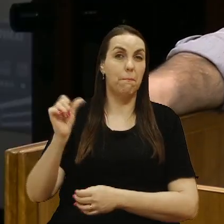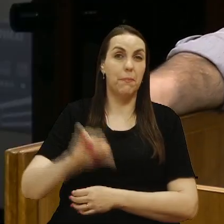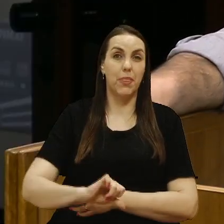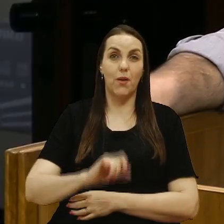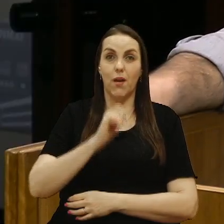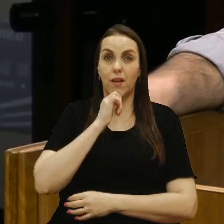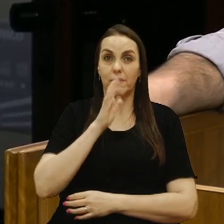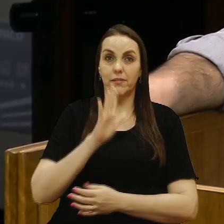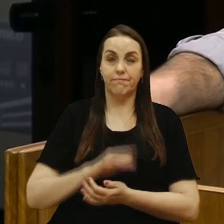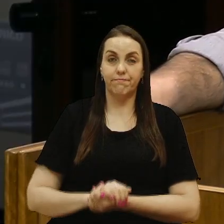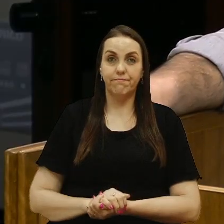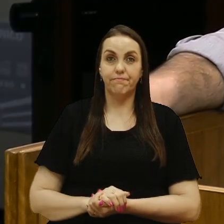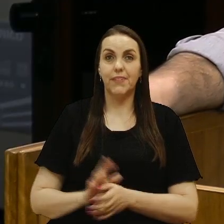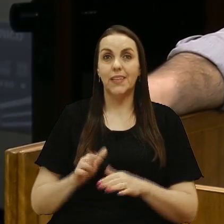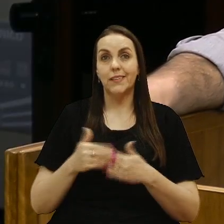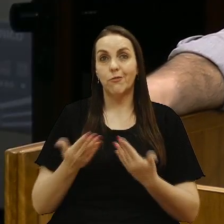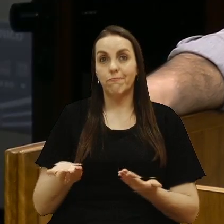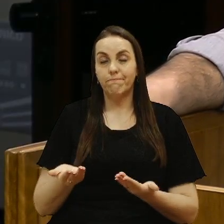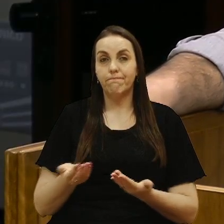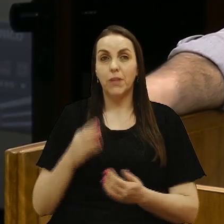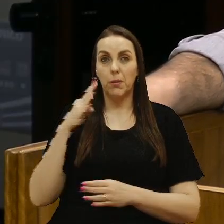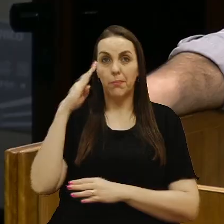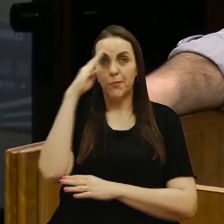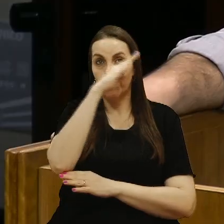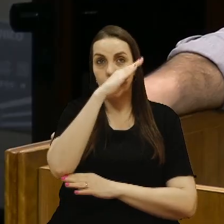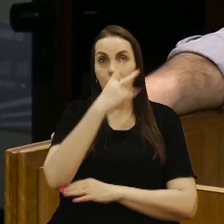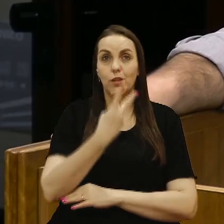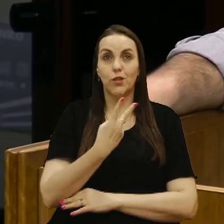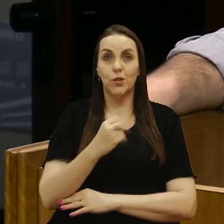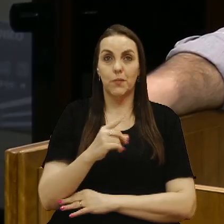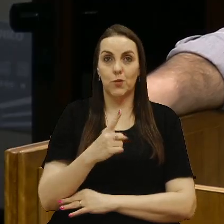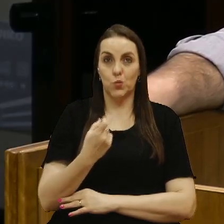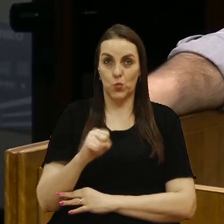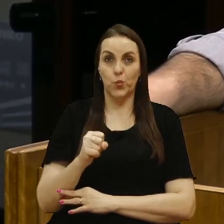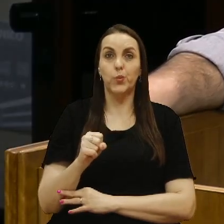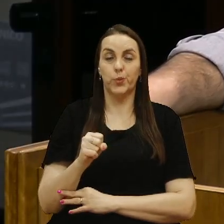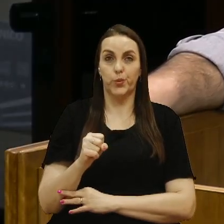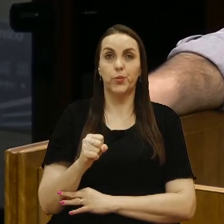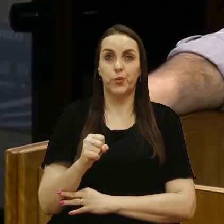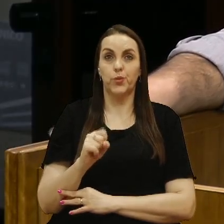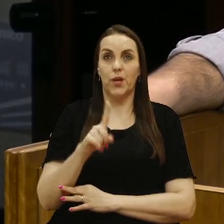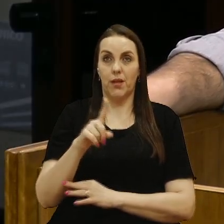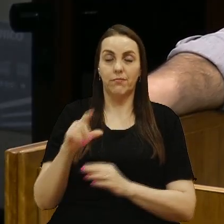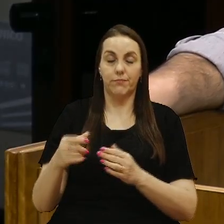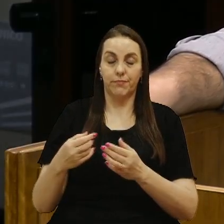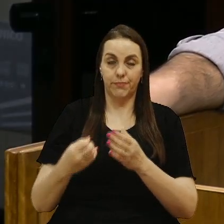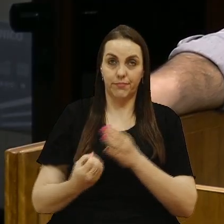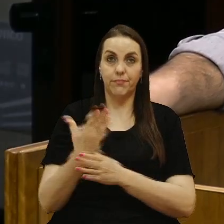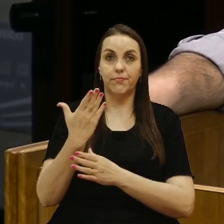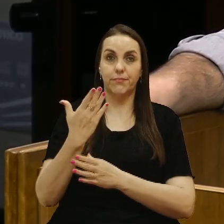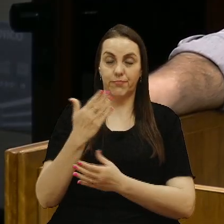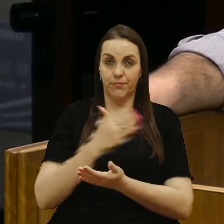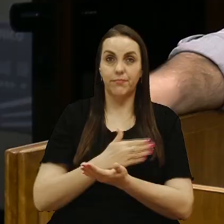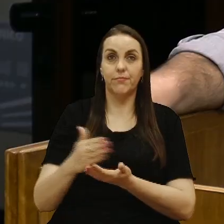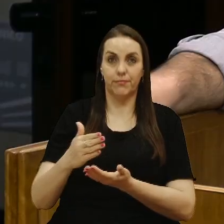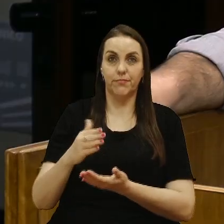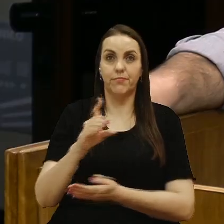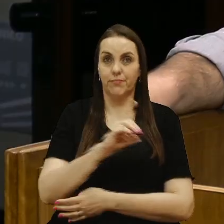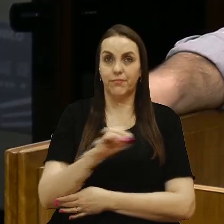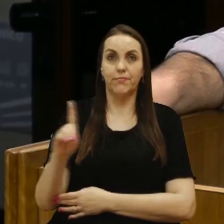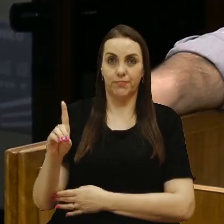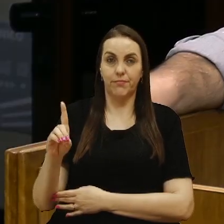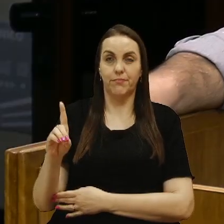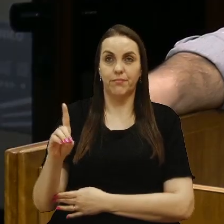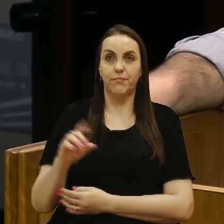talvez. Então, o Bolsonaro, em 2018, ele lançou a direita. A